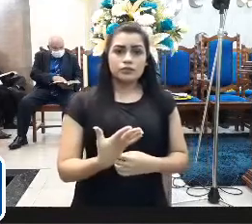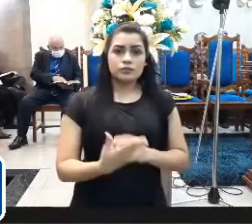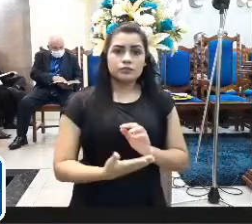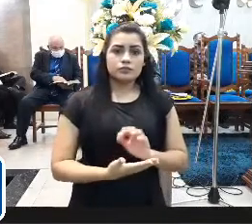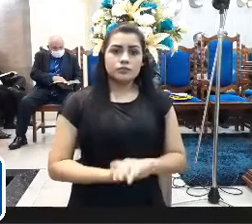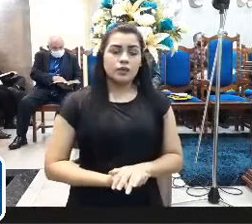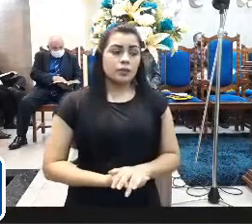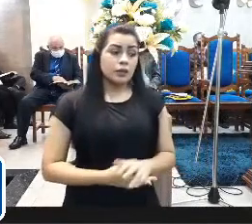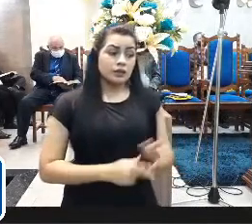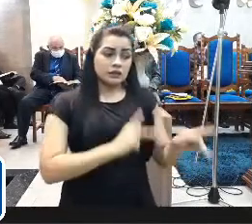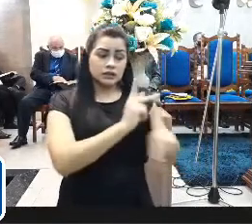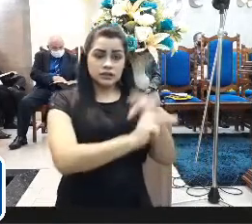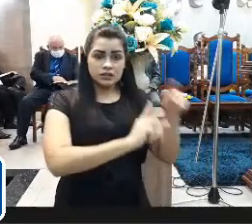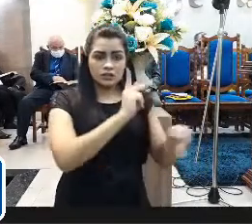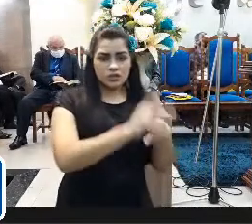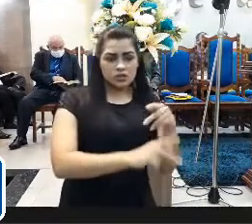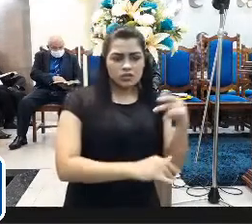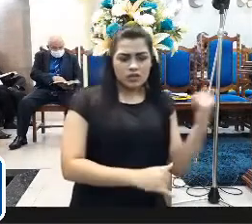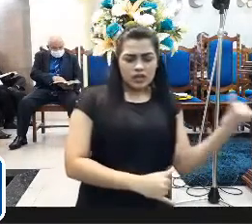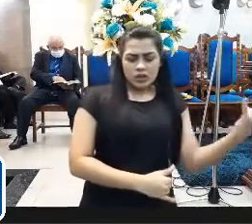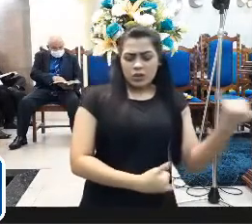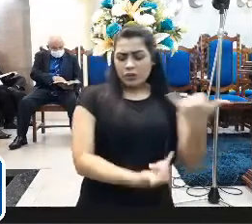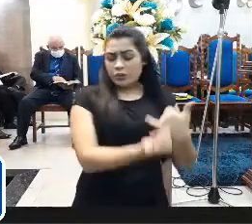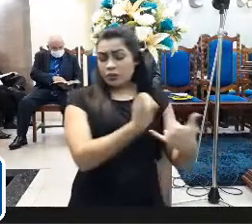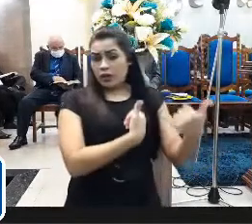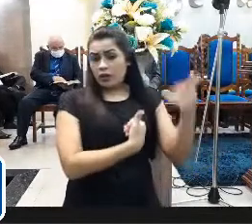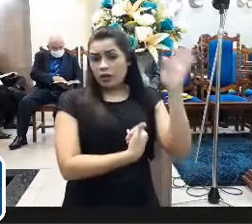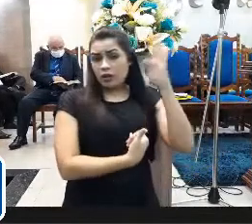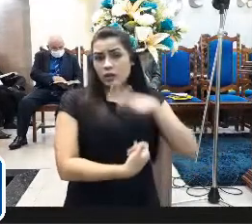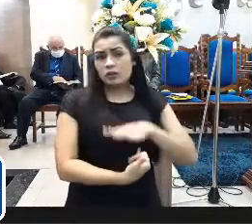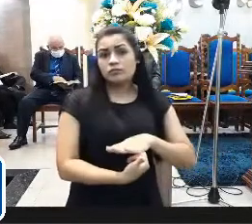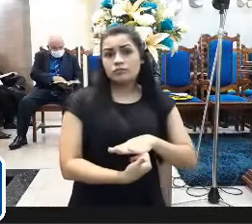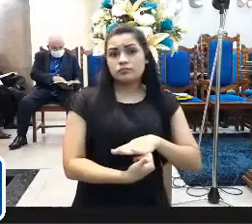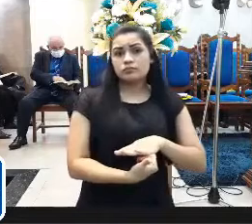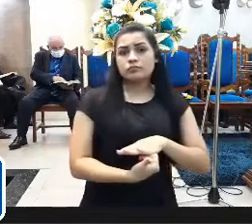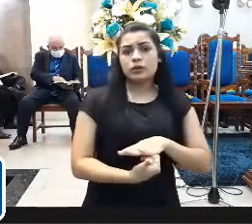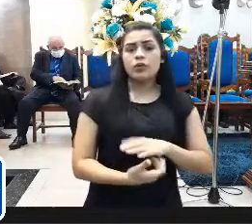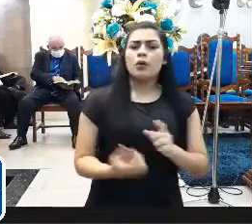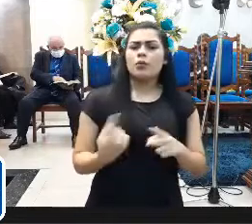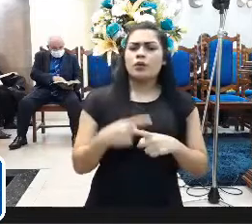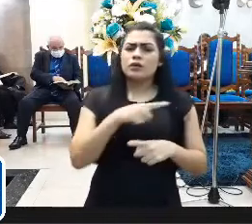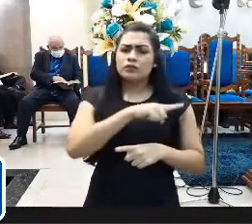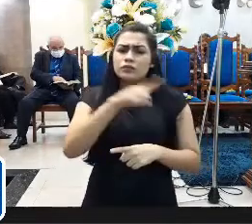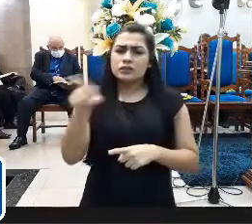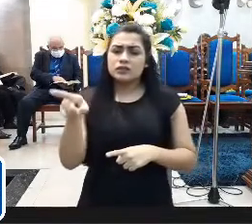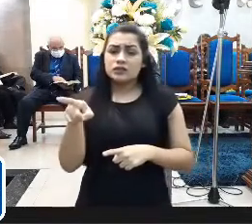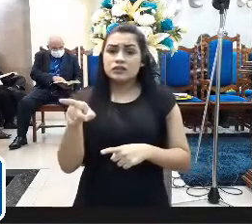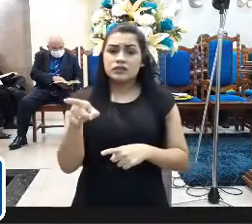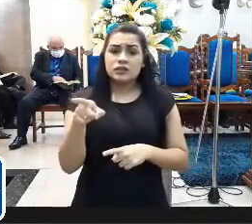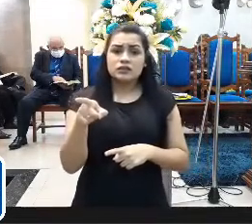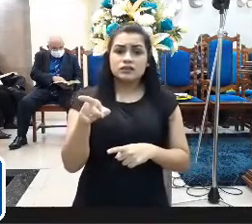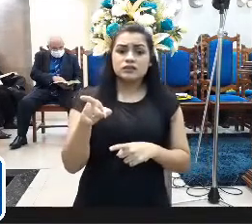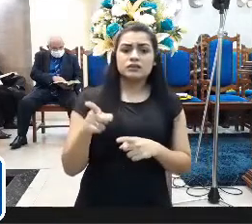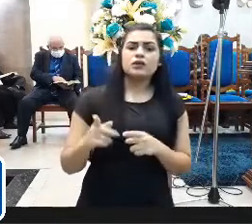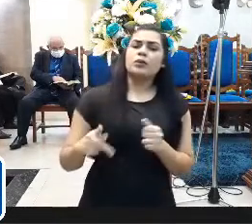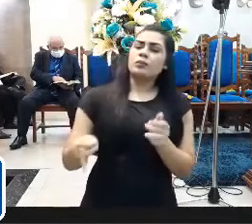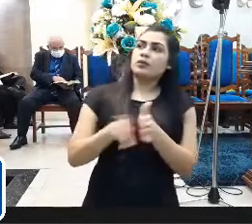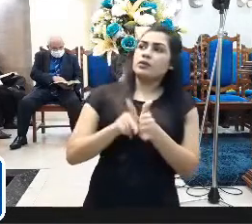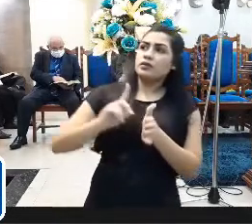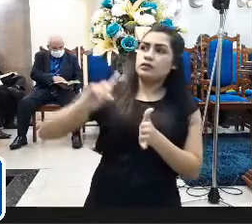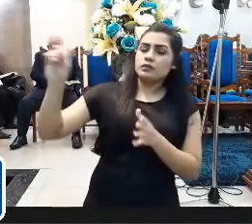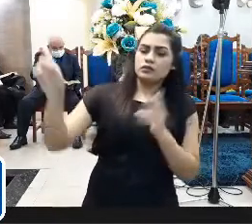falam maldosamente contra o bom procedimento de vocês, porque estão em Cristo, fiquem envergonhados de